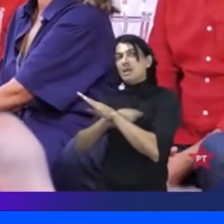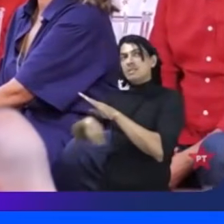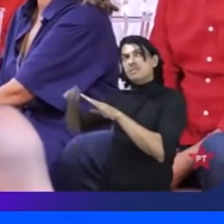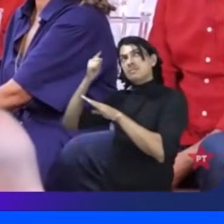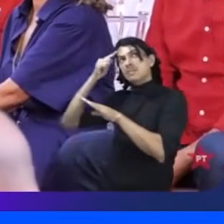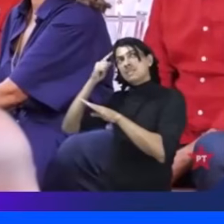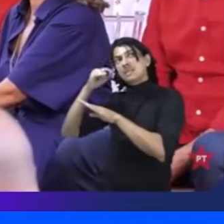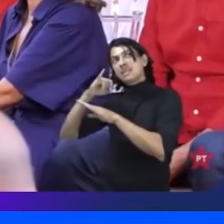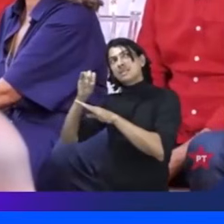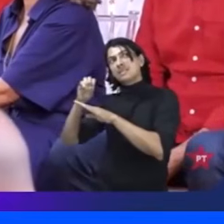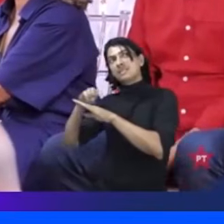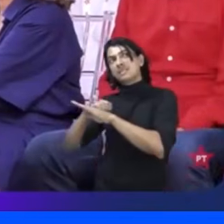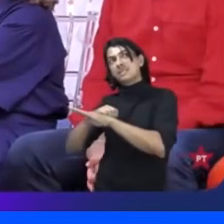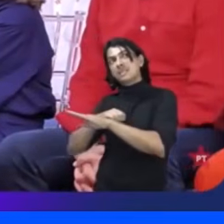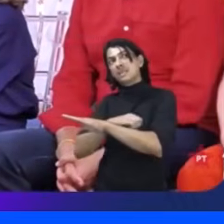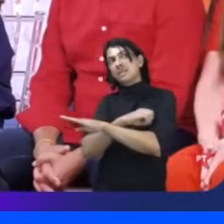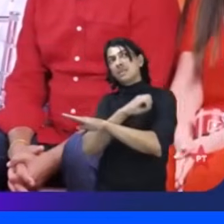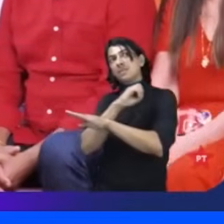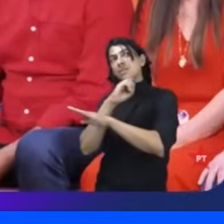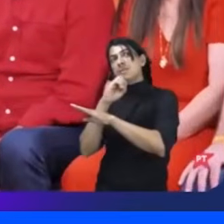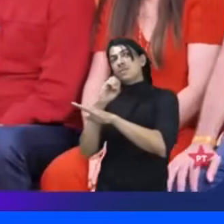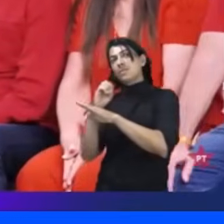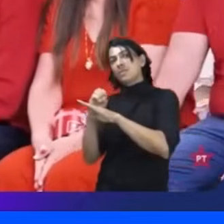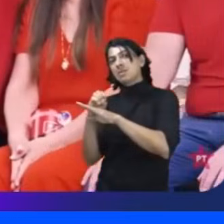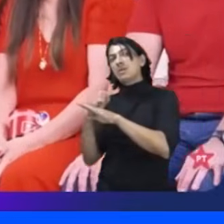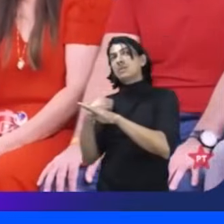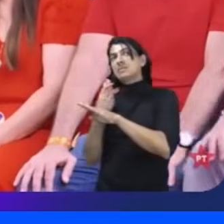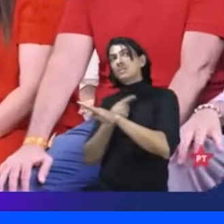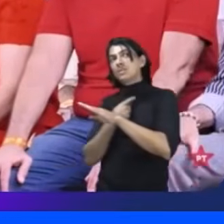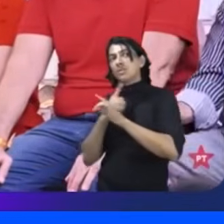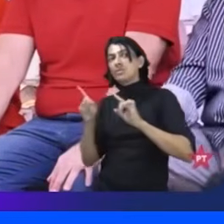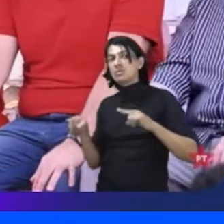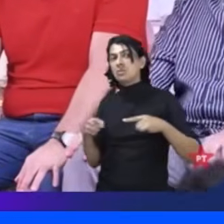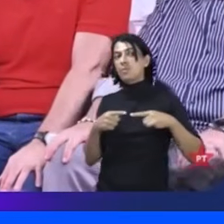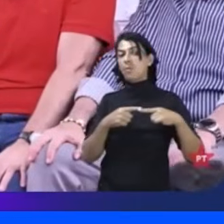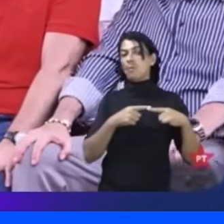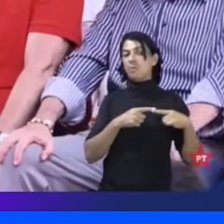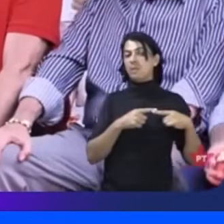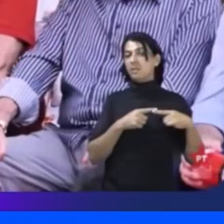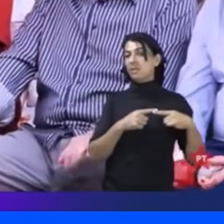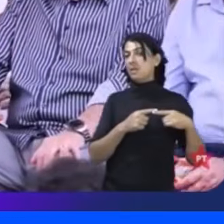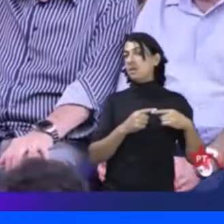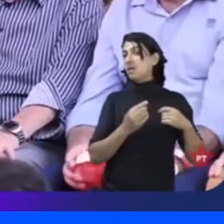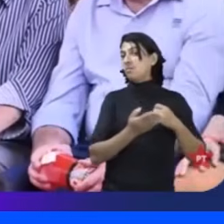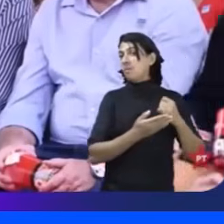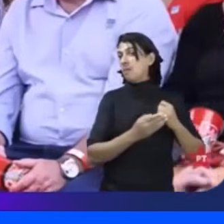é condizente com aquilo que era a aspiração da razão pela